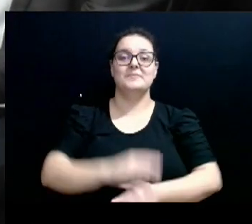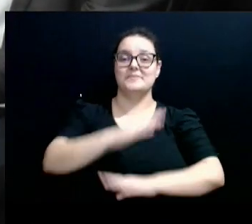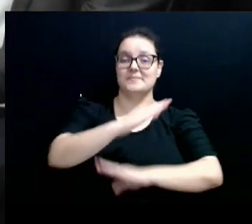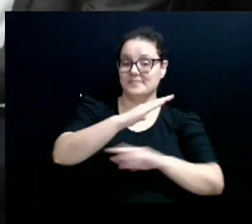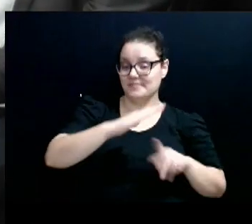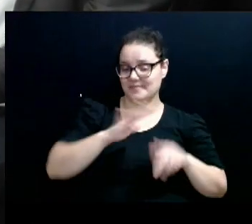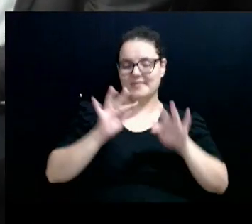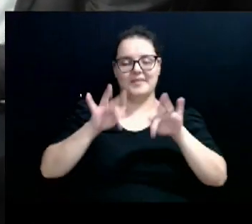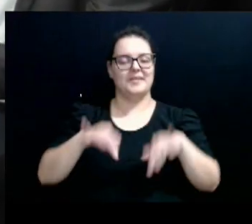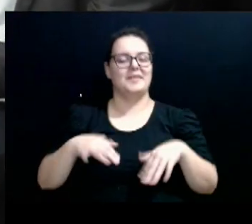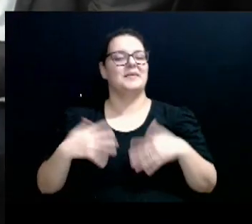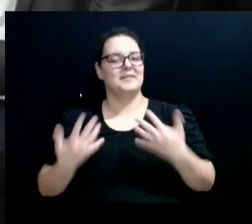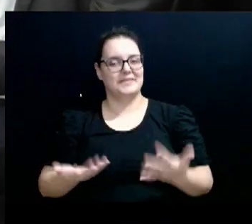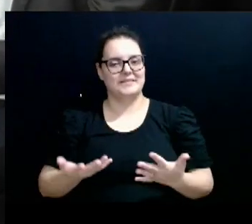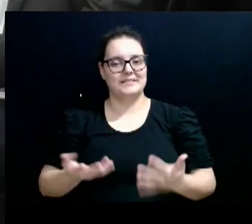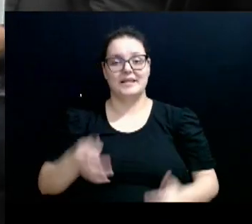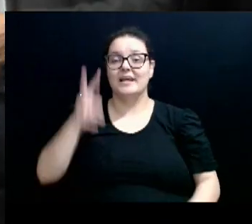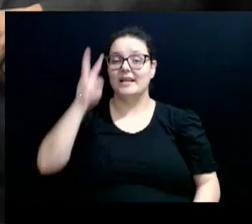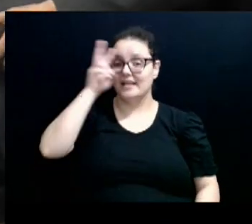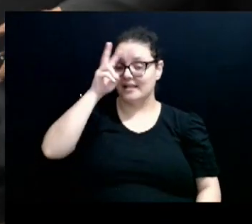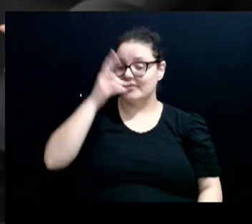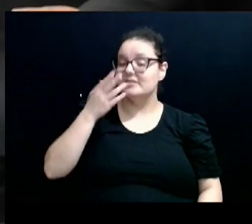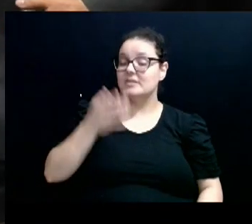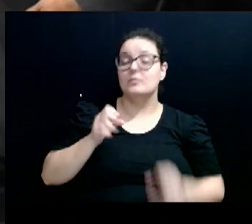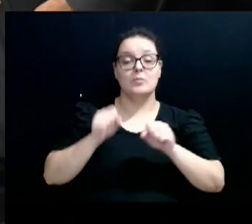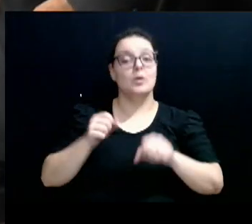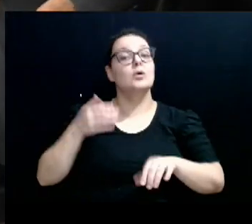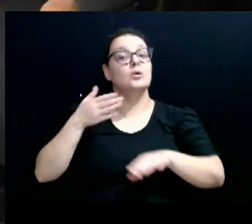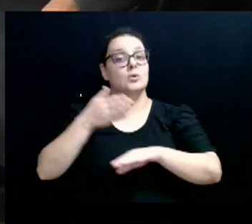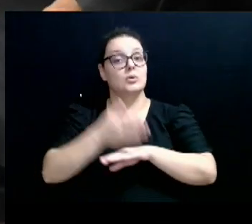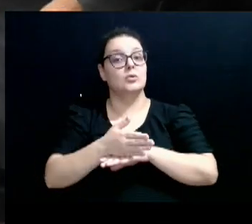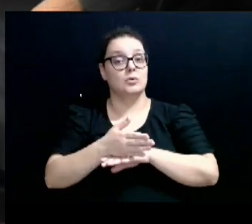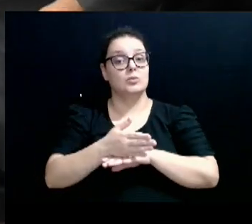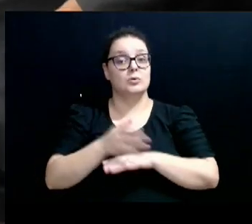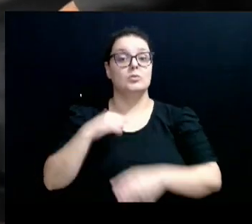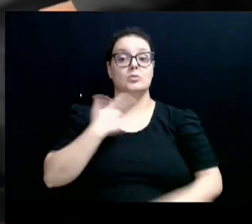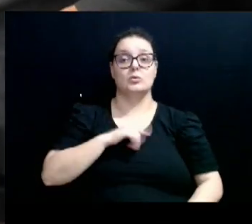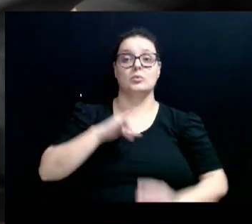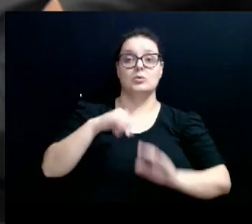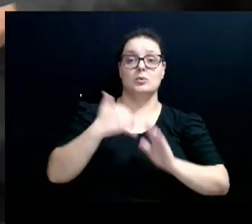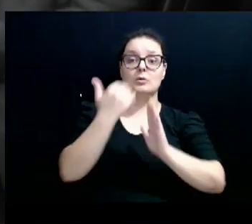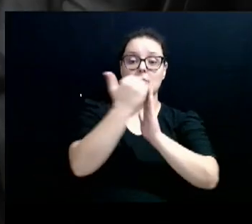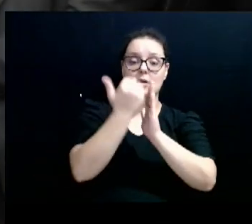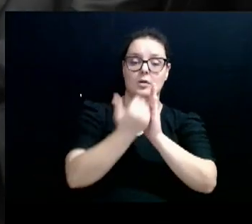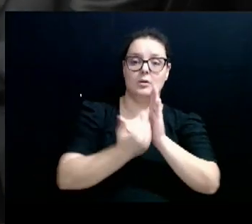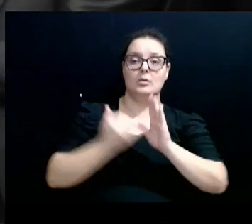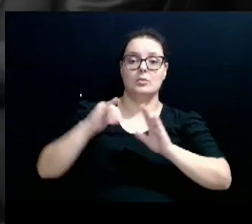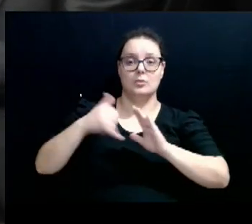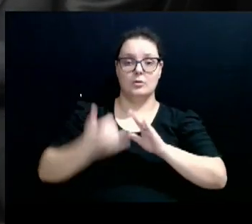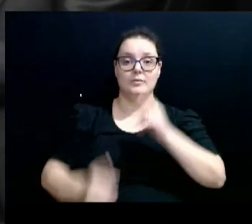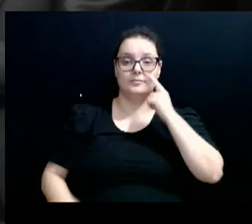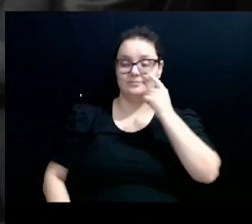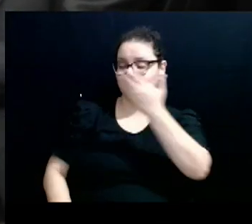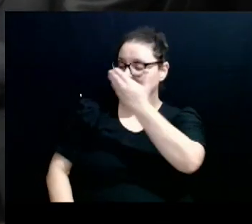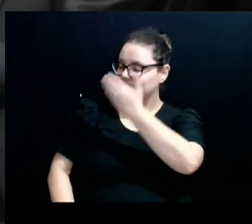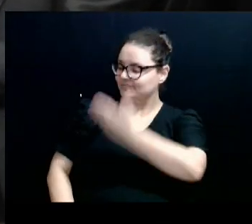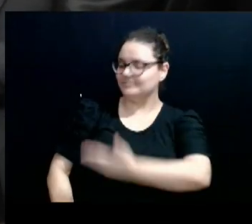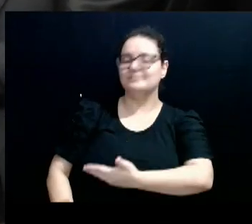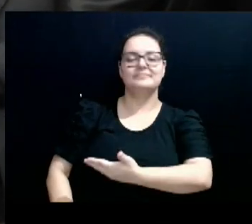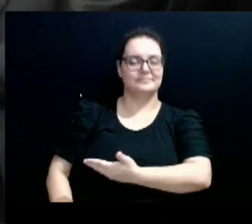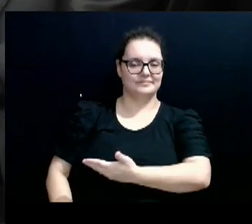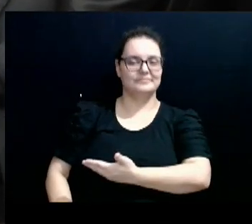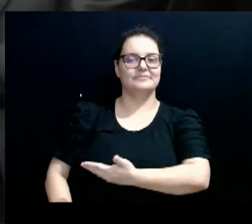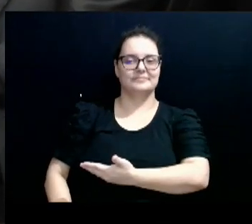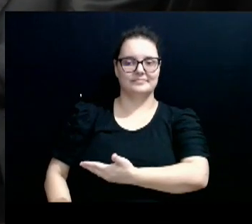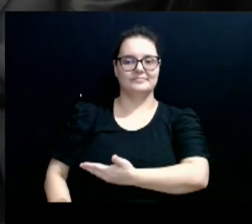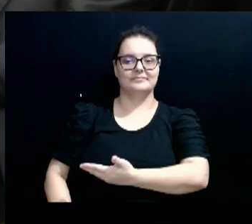aqui. Lembrando que você pode ir lá acessar a nossa playlist no youtube.com/TV Câmara Campinas. Você vai lá e